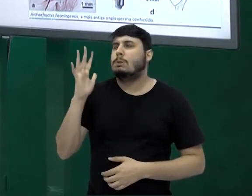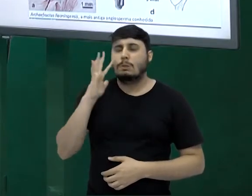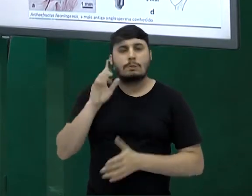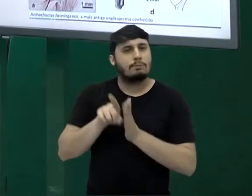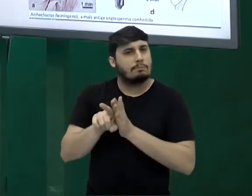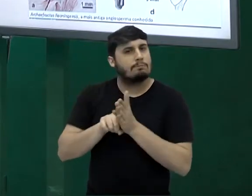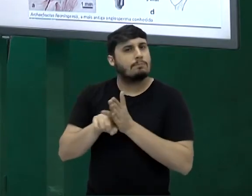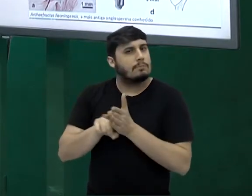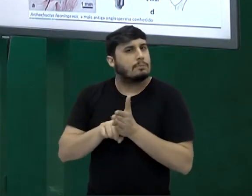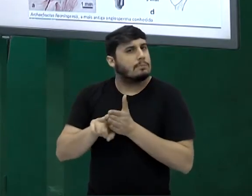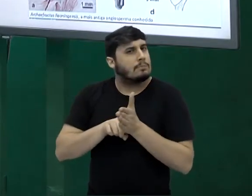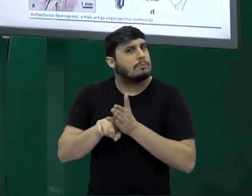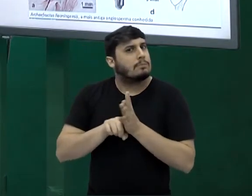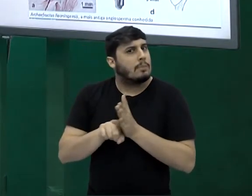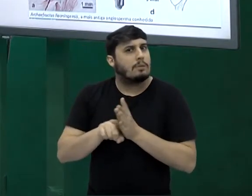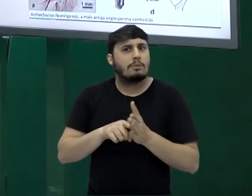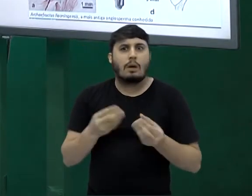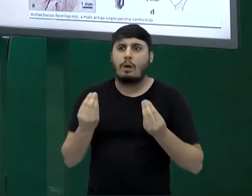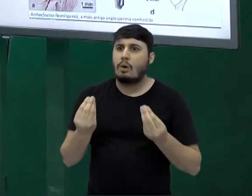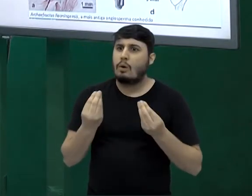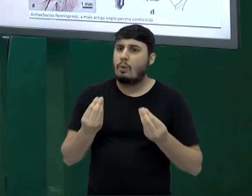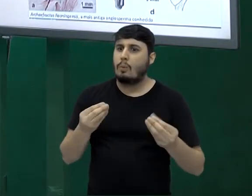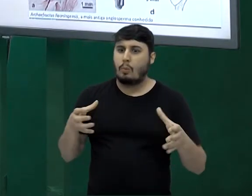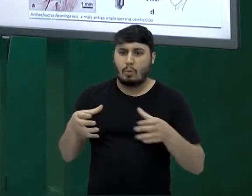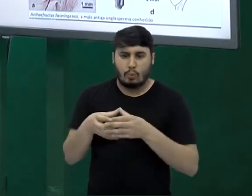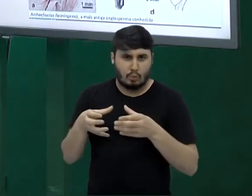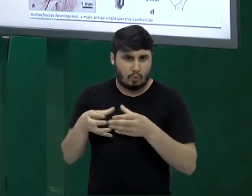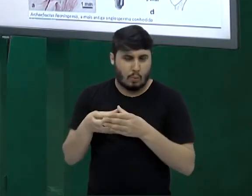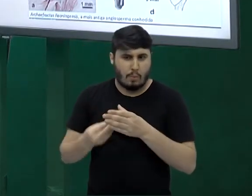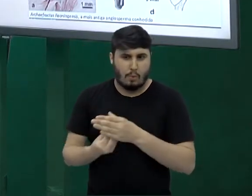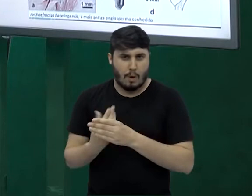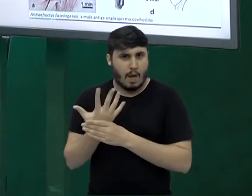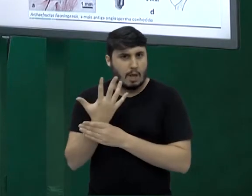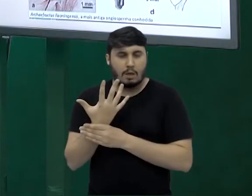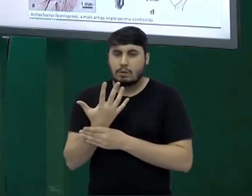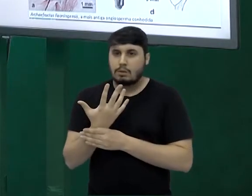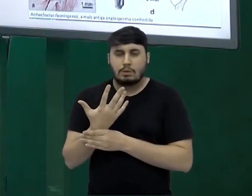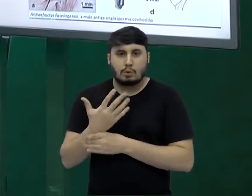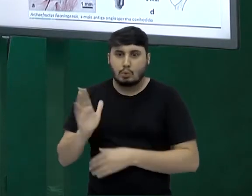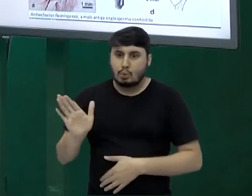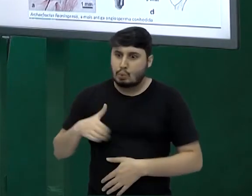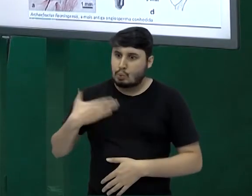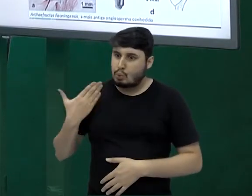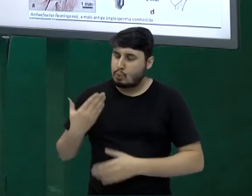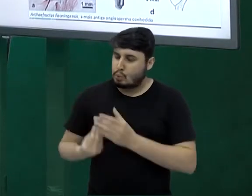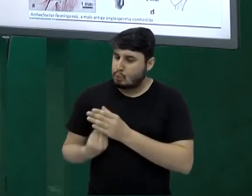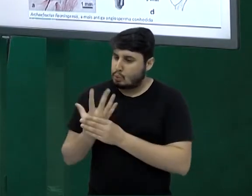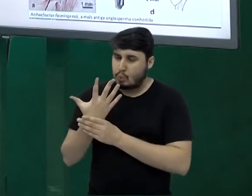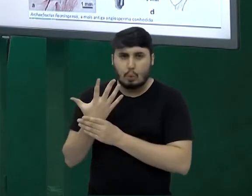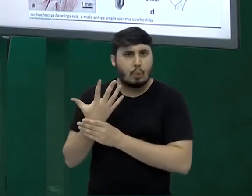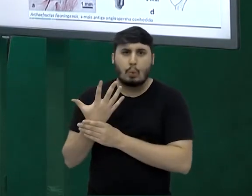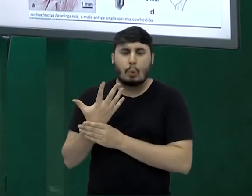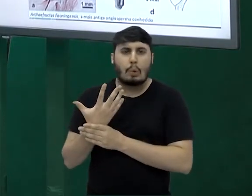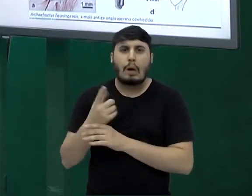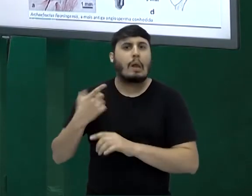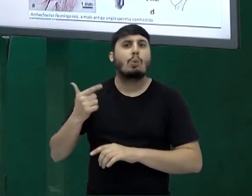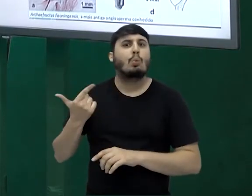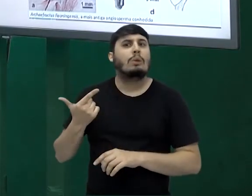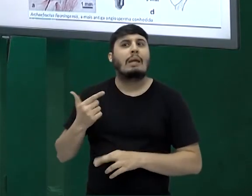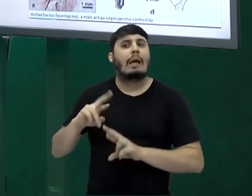Mas é verdade. O próprio Darwin ficou batendo cabeça de como um grupo desse surge quase que do